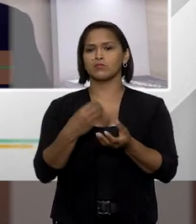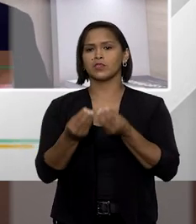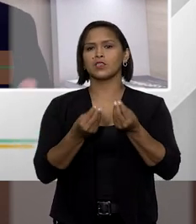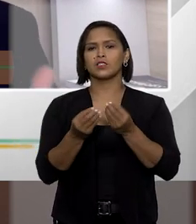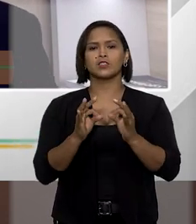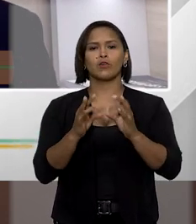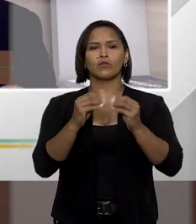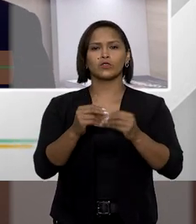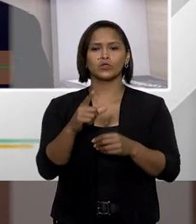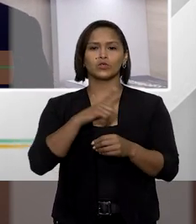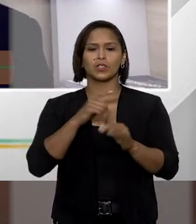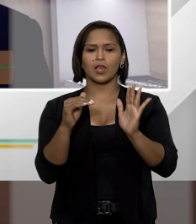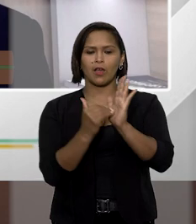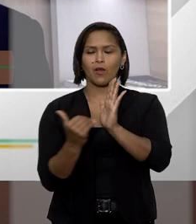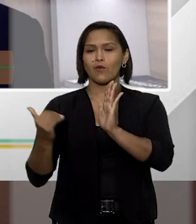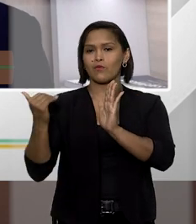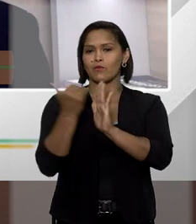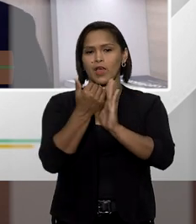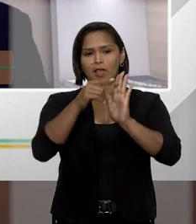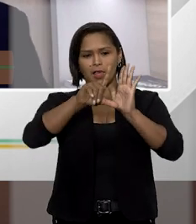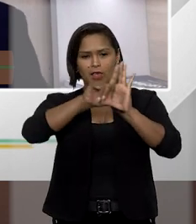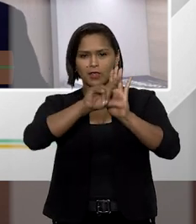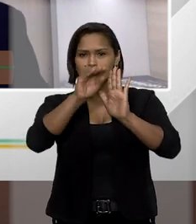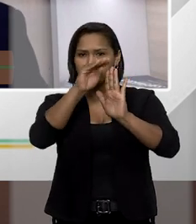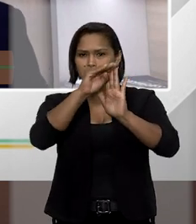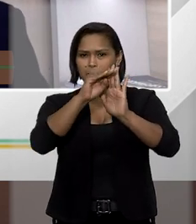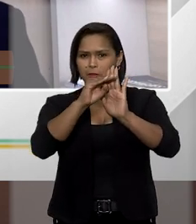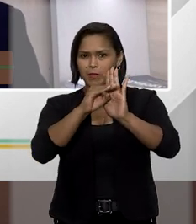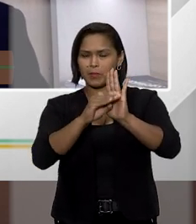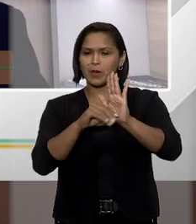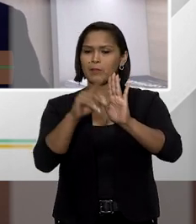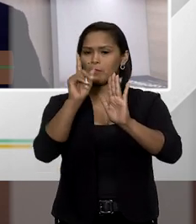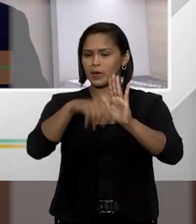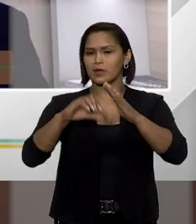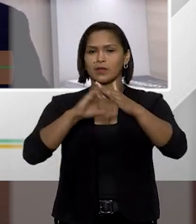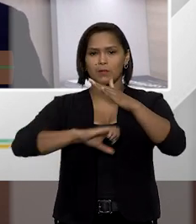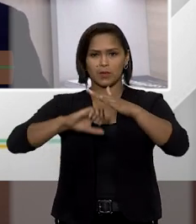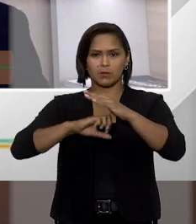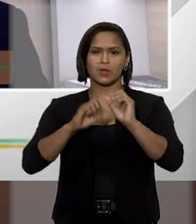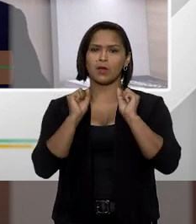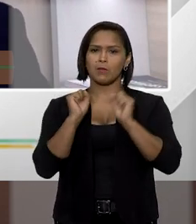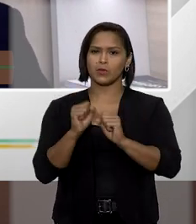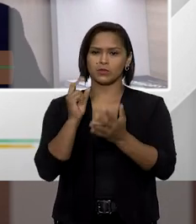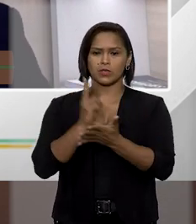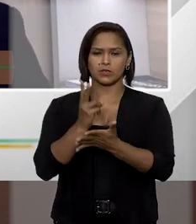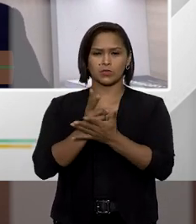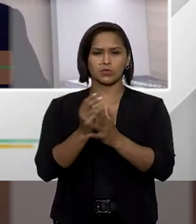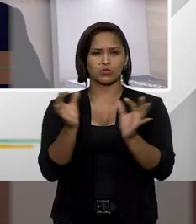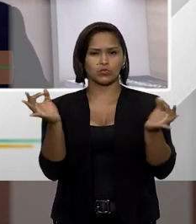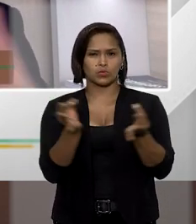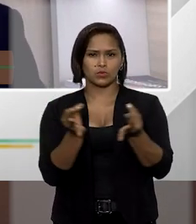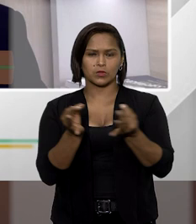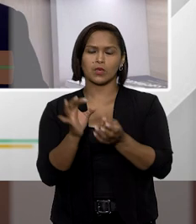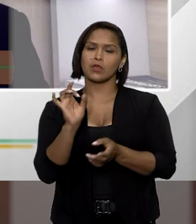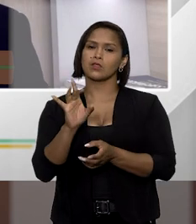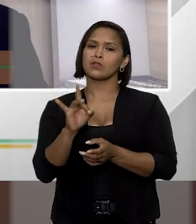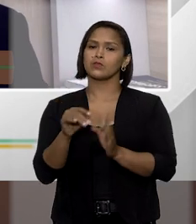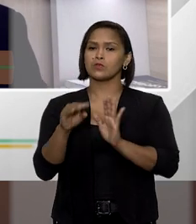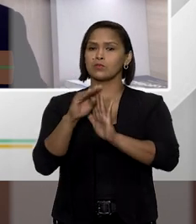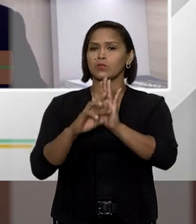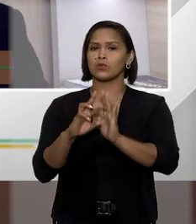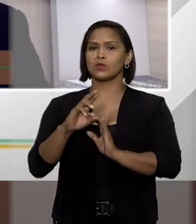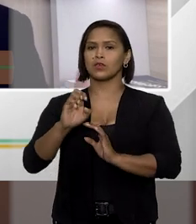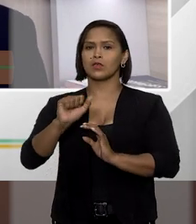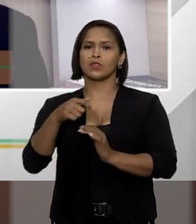se eu fiz tudo o que estava ao meu alcance dentro da legislação para que a minha empresa não fizesse só, que como bem